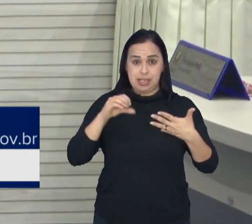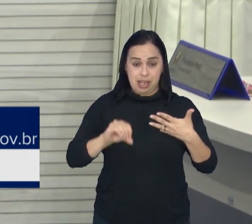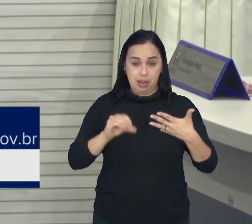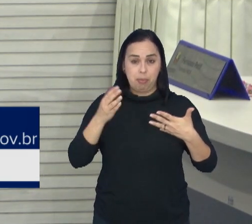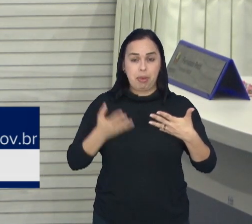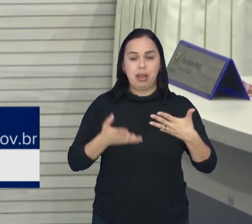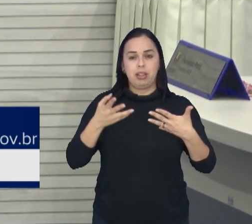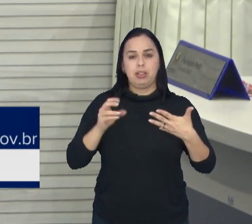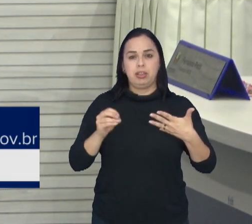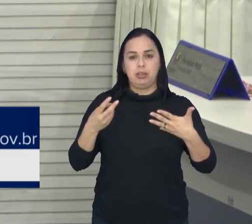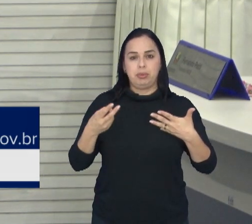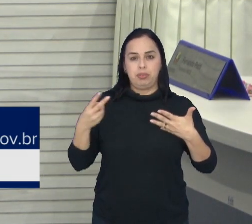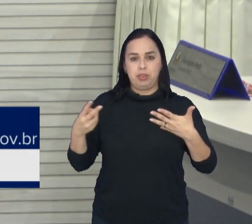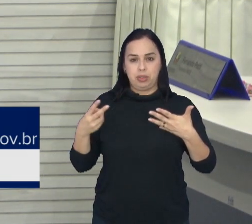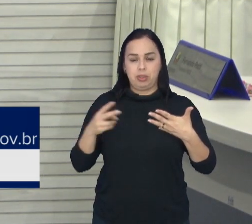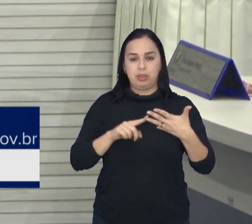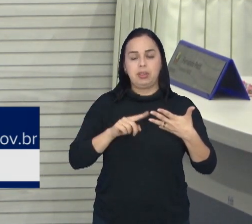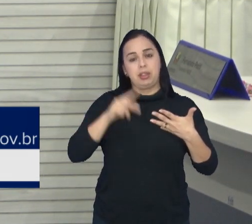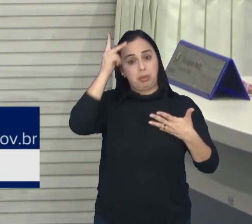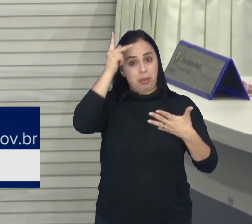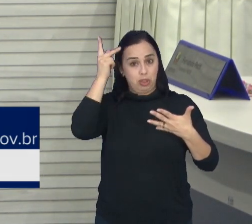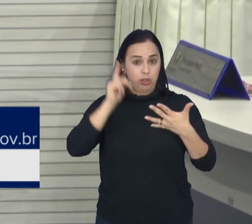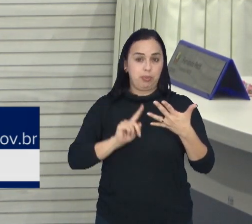11430/2022 do vereador Fernando Petit e demais.